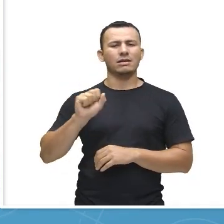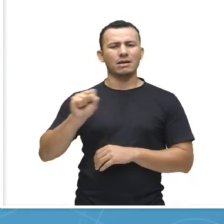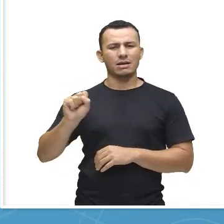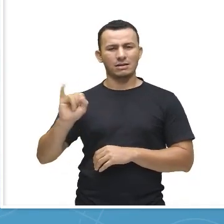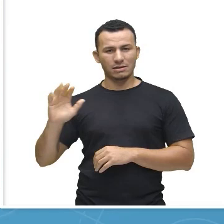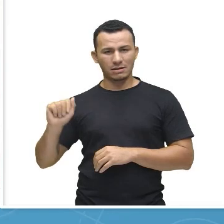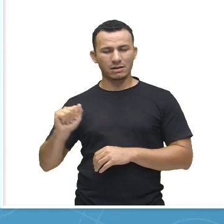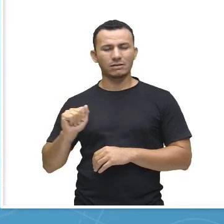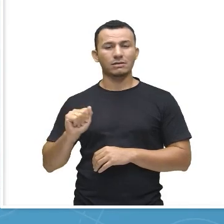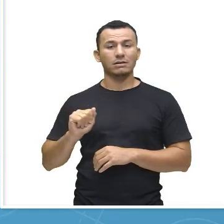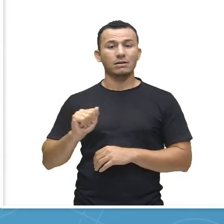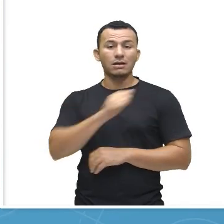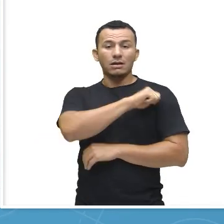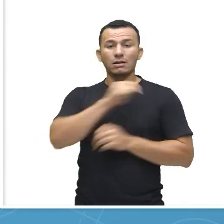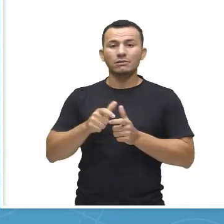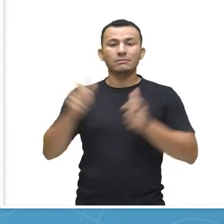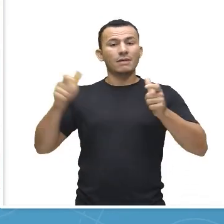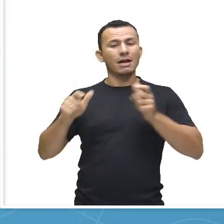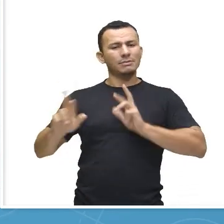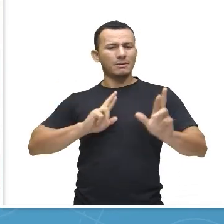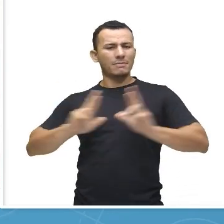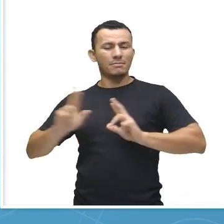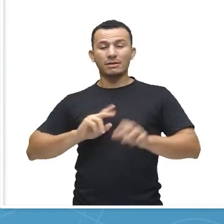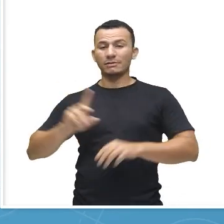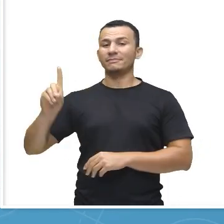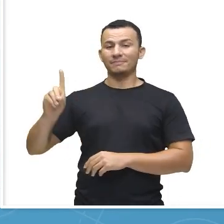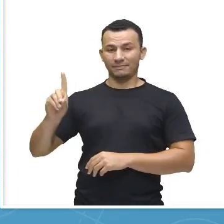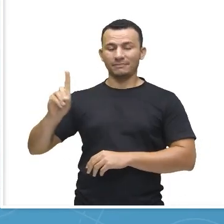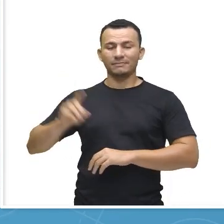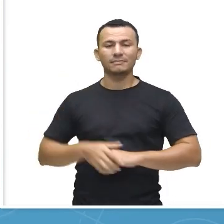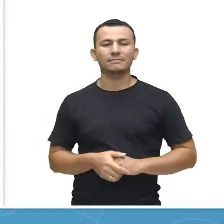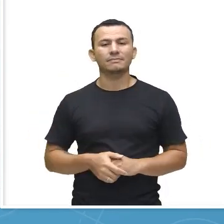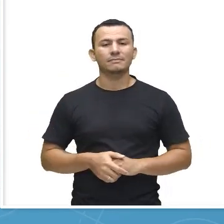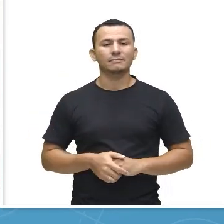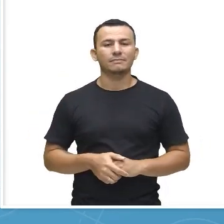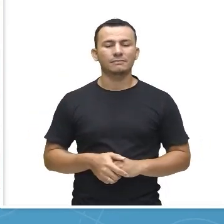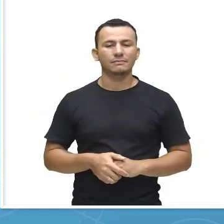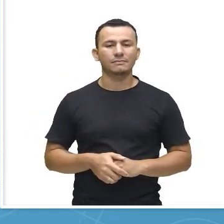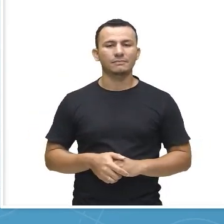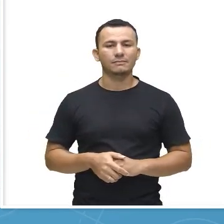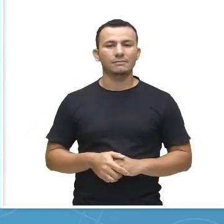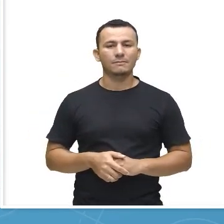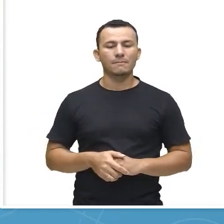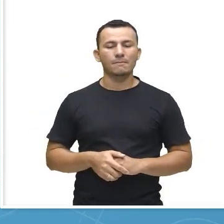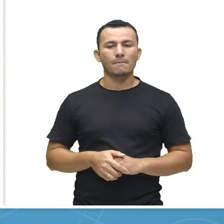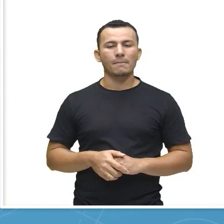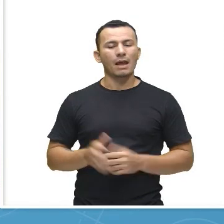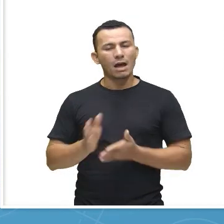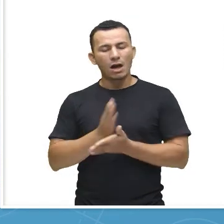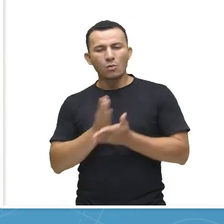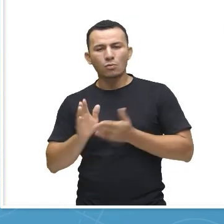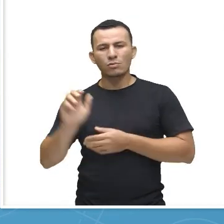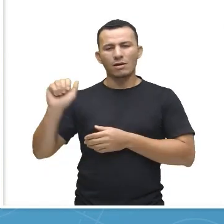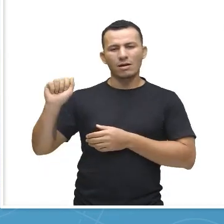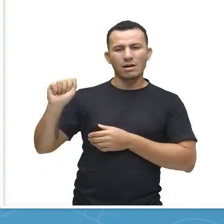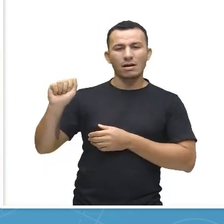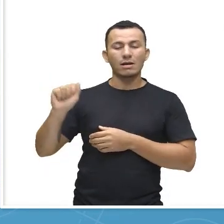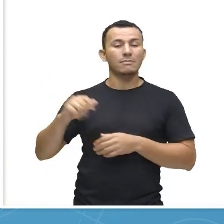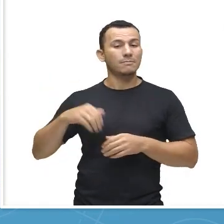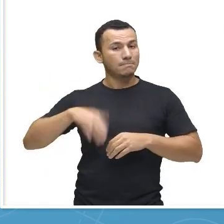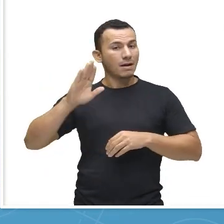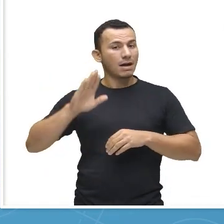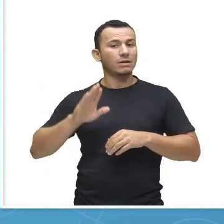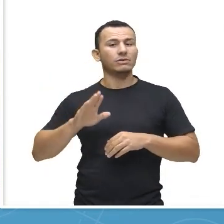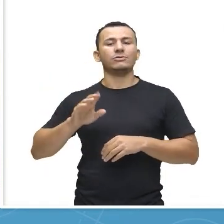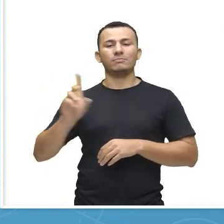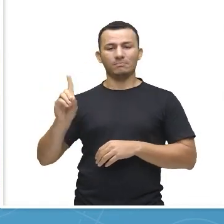Maioria respondendo letra D, tá? Alguém respondeu aqui letra A, mas a maioria foi letra D.